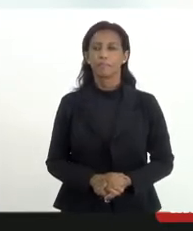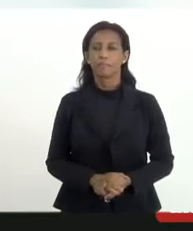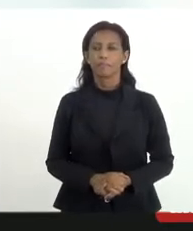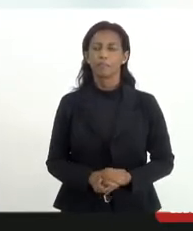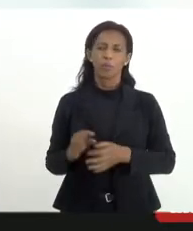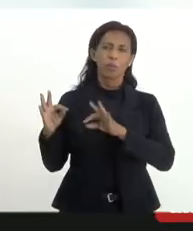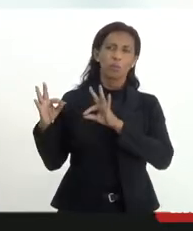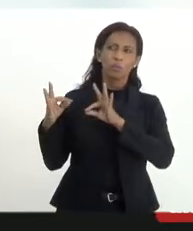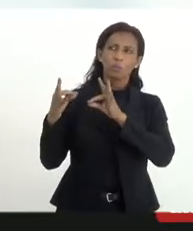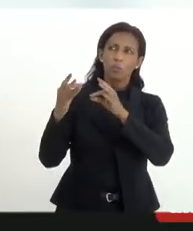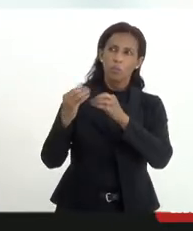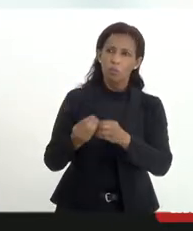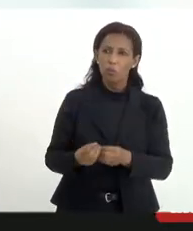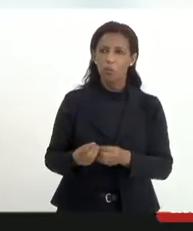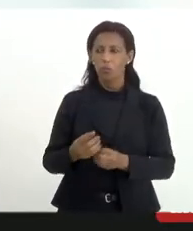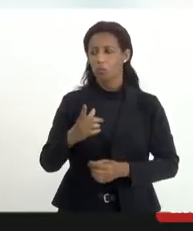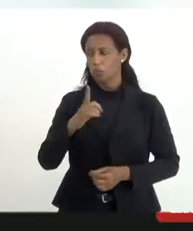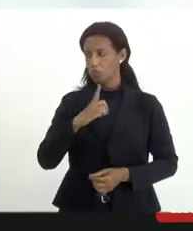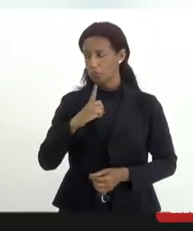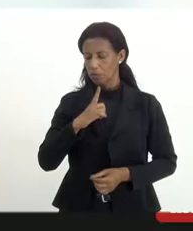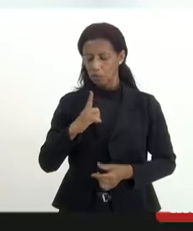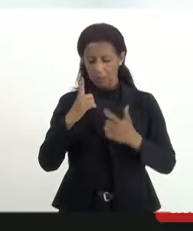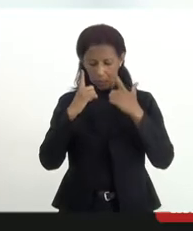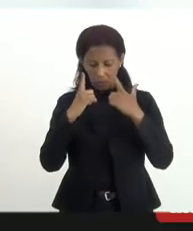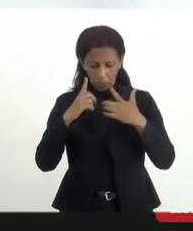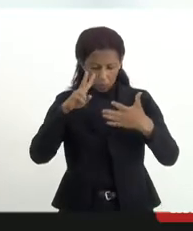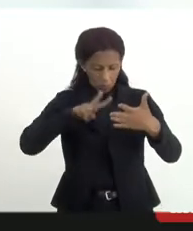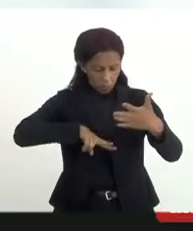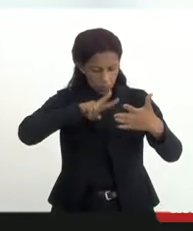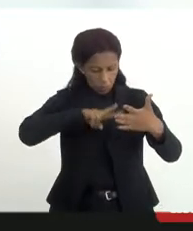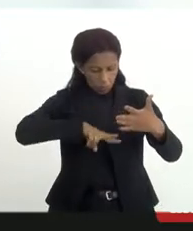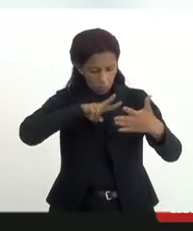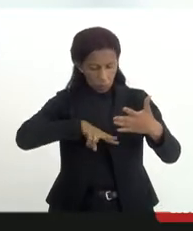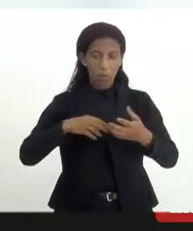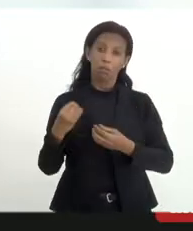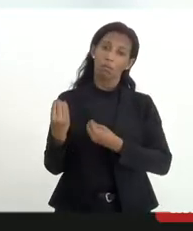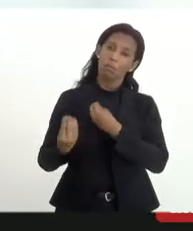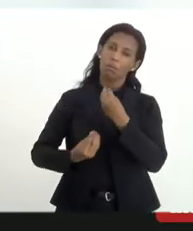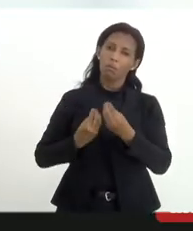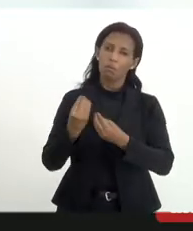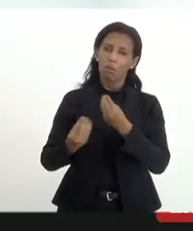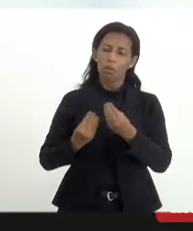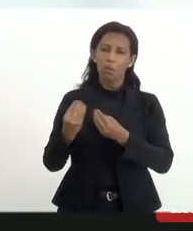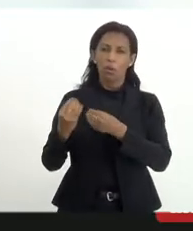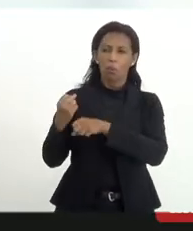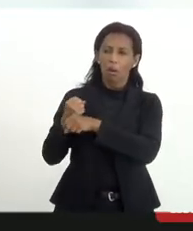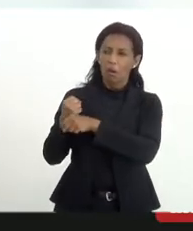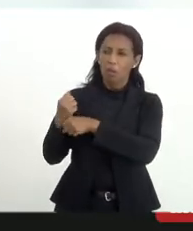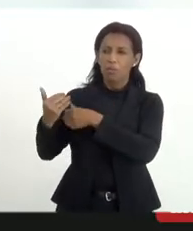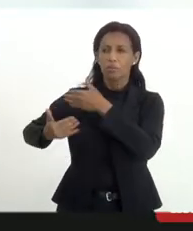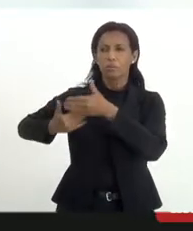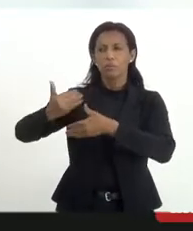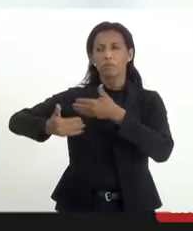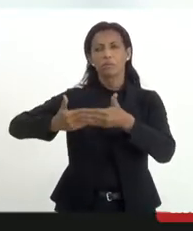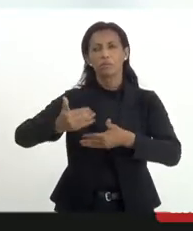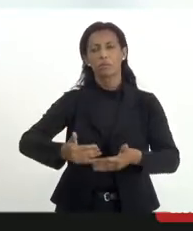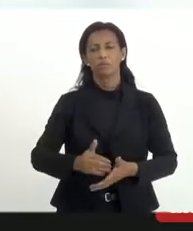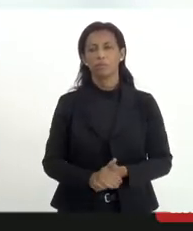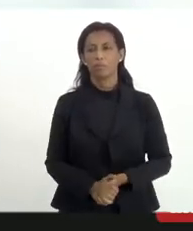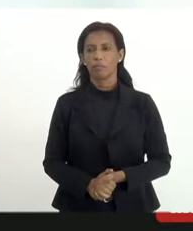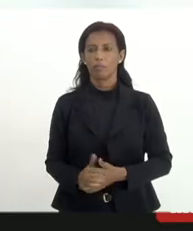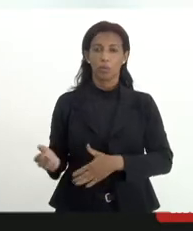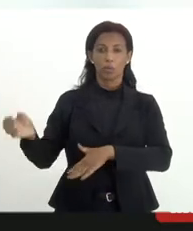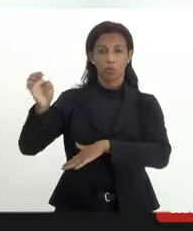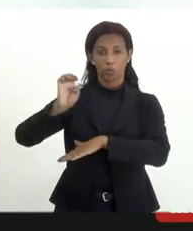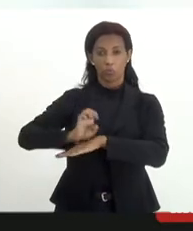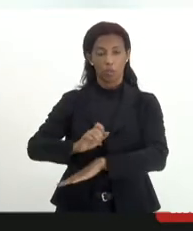com tudo aquilo que tenho lido e como há décadas o